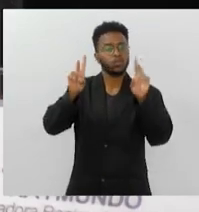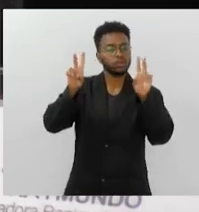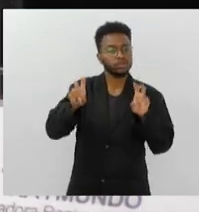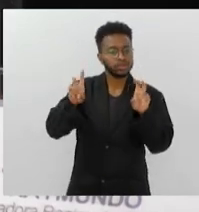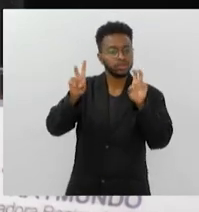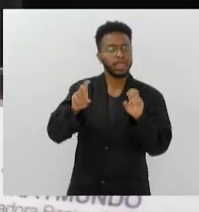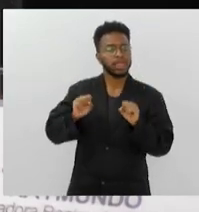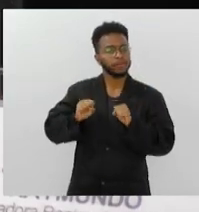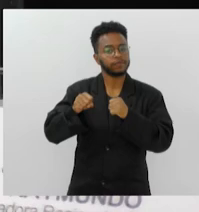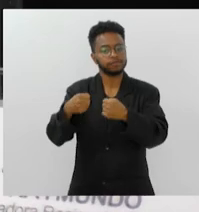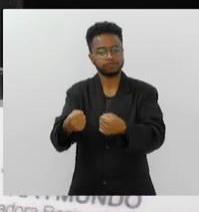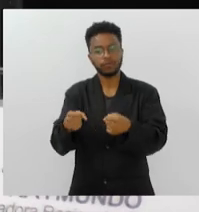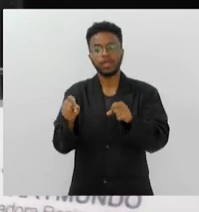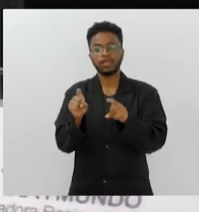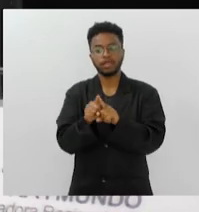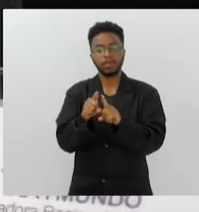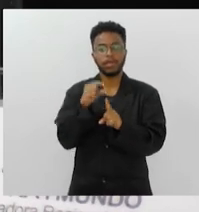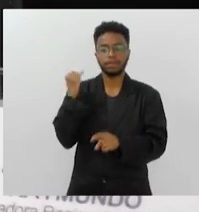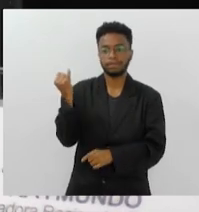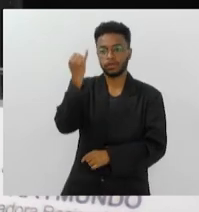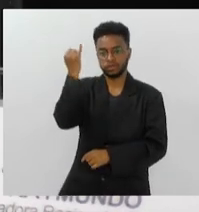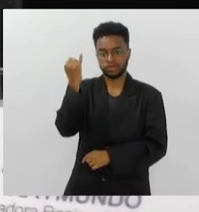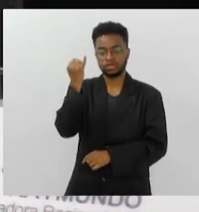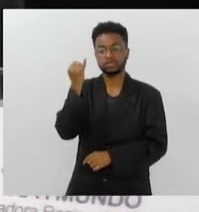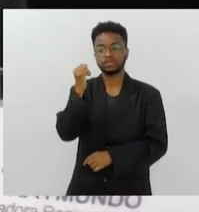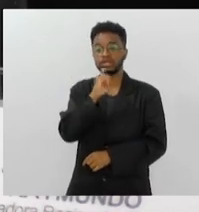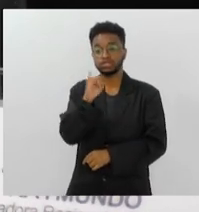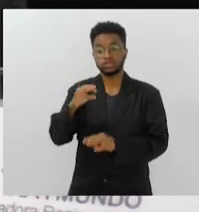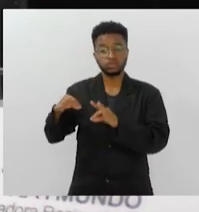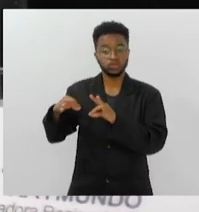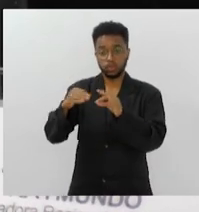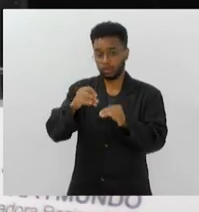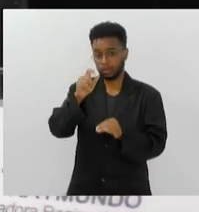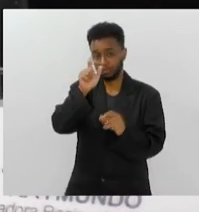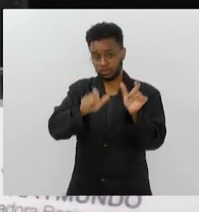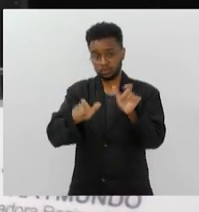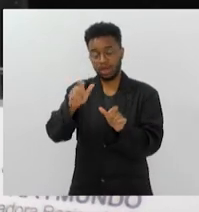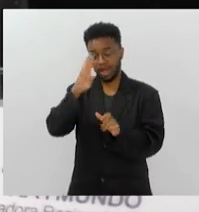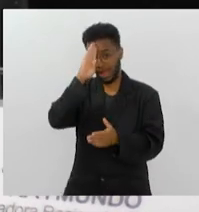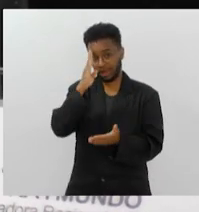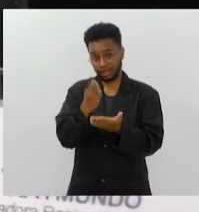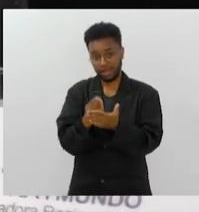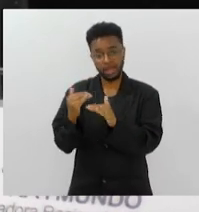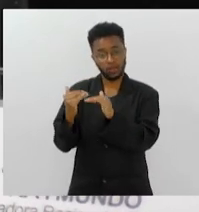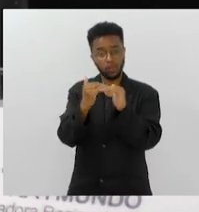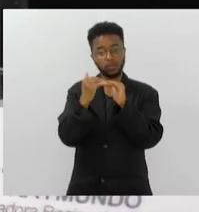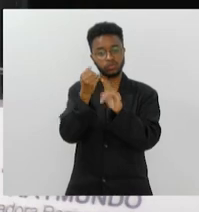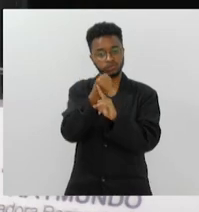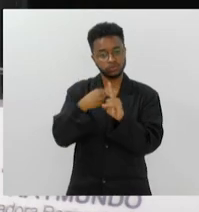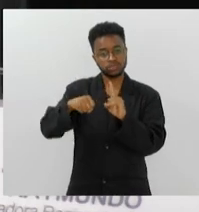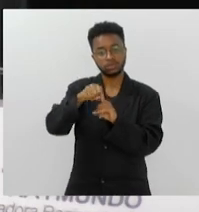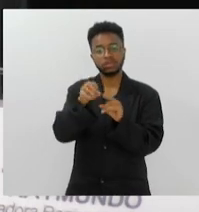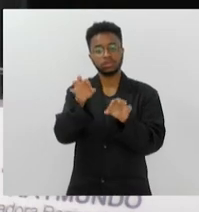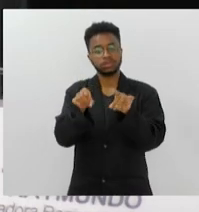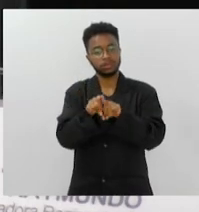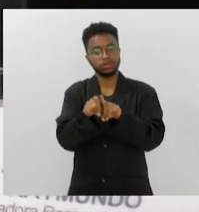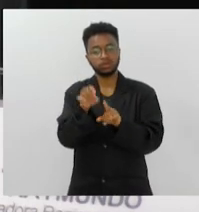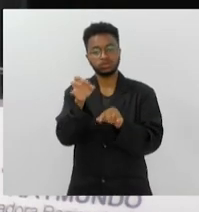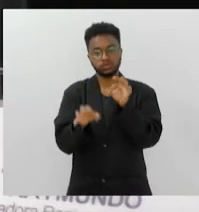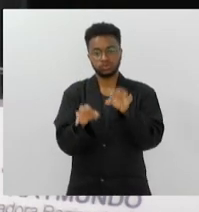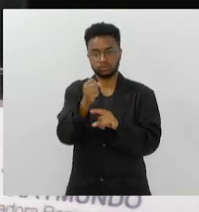senhor é importante para todos aqueles que acreditam na igualdade social e na justiça